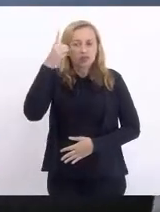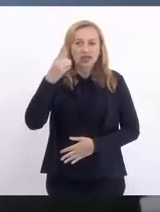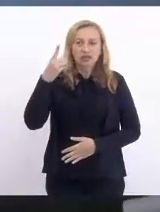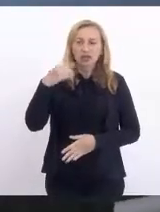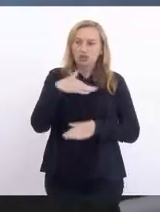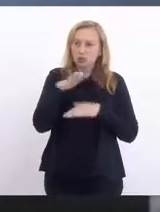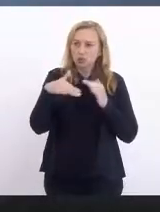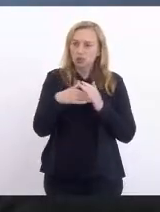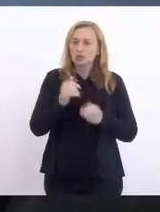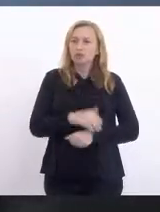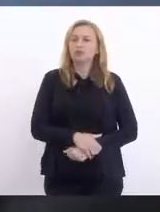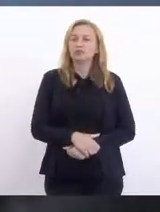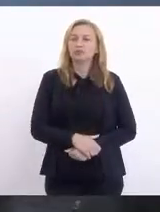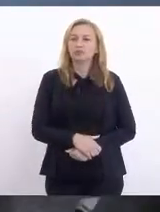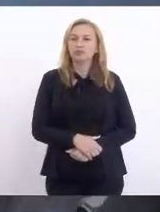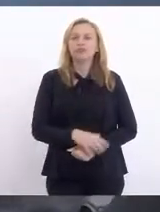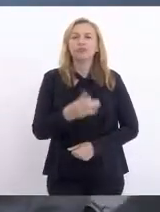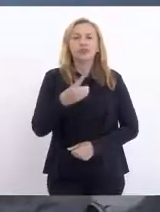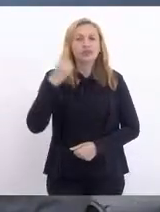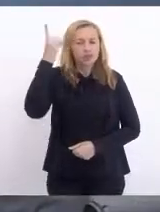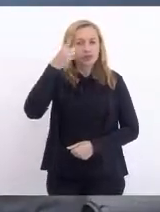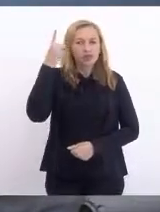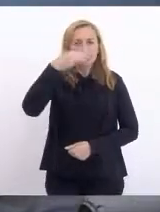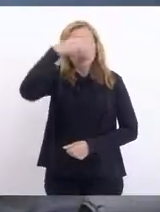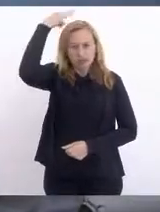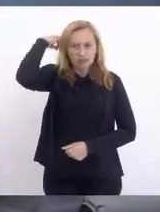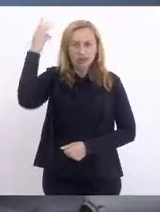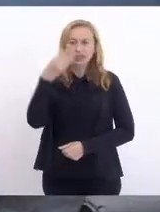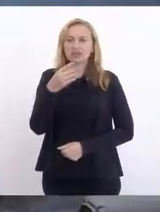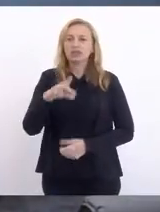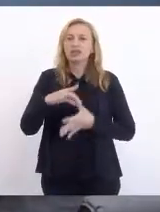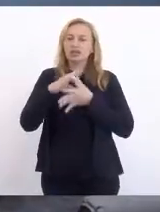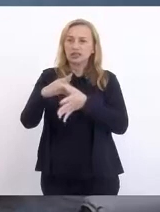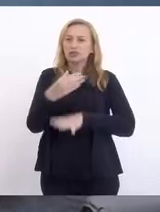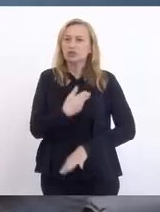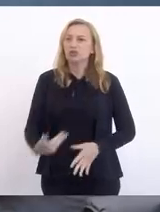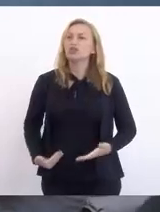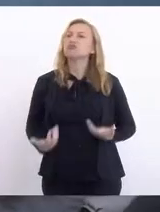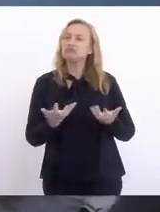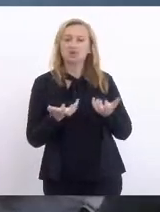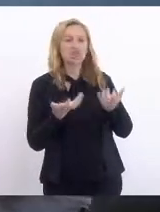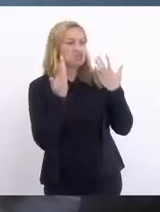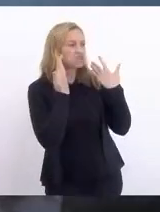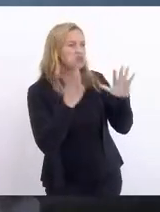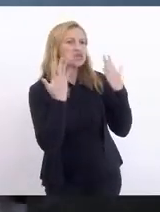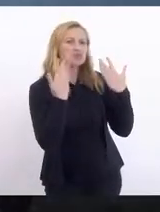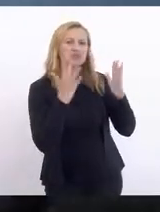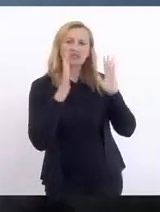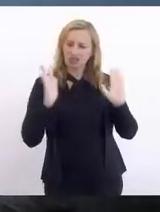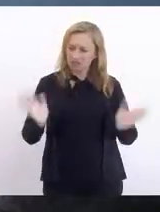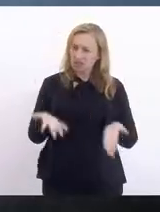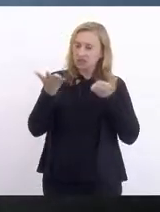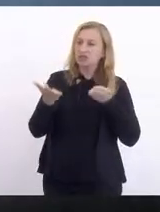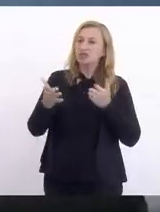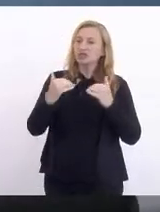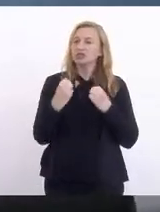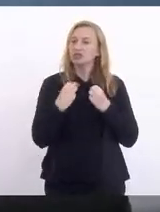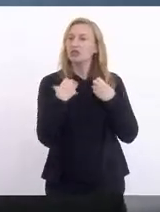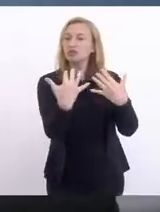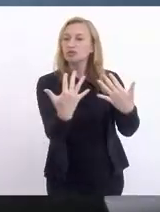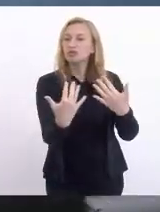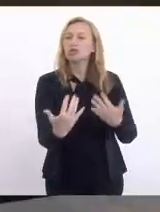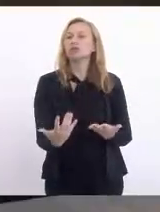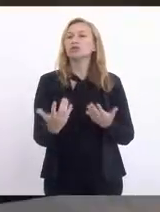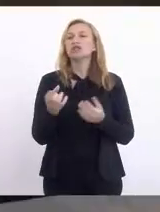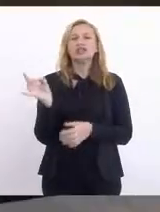deputadas deputado Márcio Pacheco líder do governo Primeiro lugar eu quero saudades iniciativa a gente realizou uma audiência pública